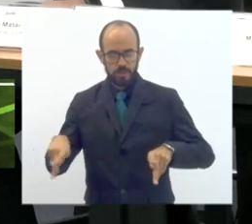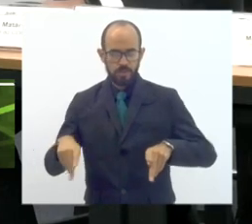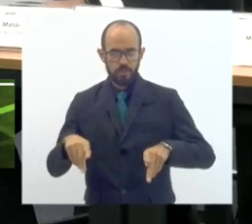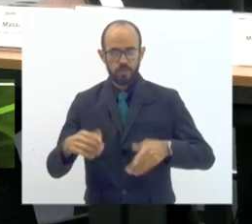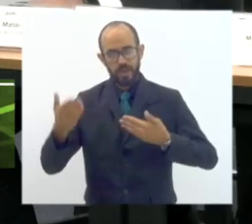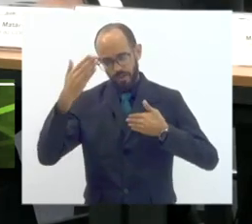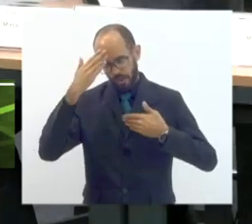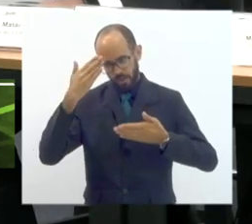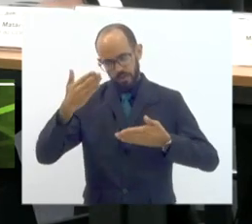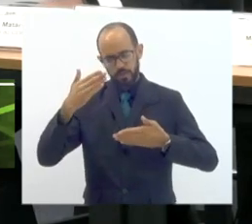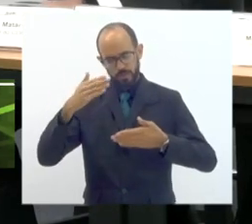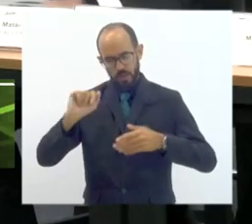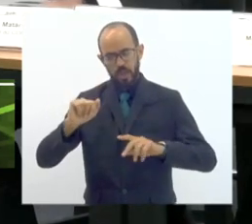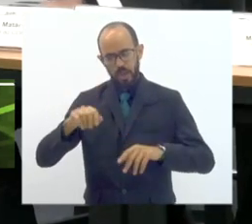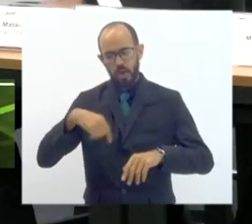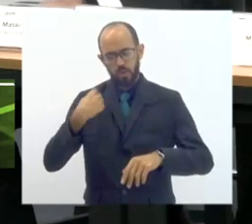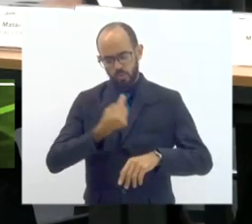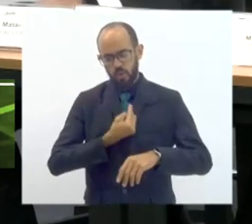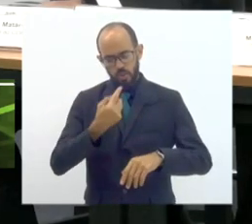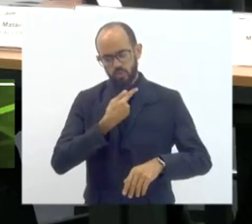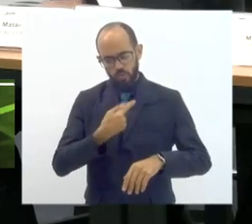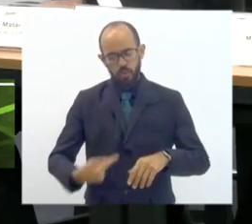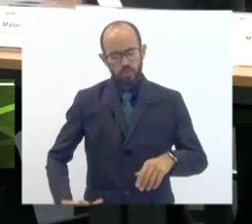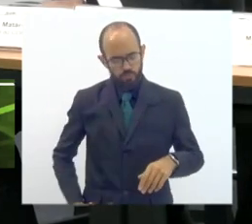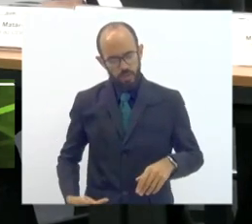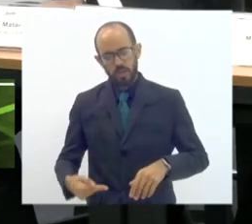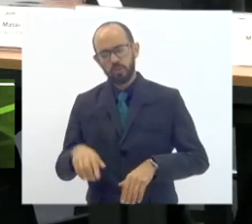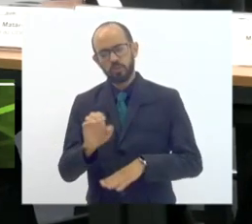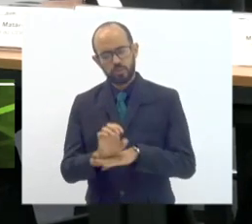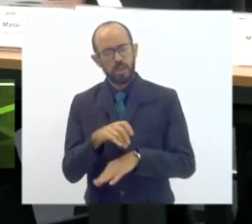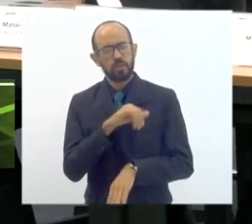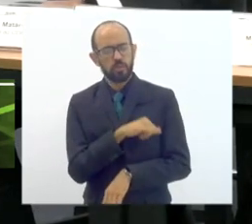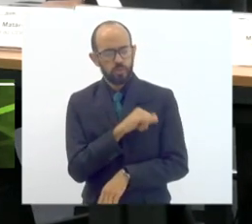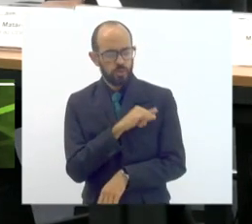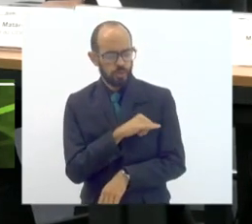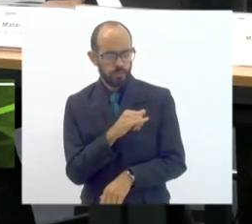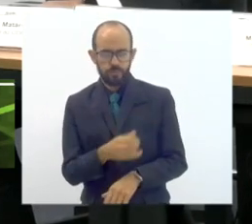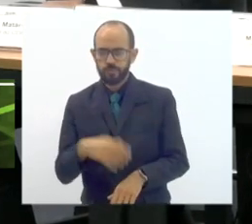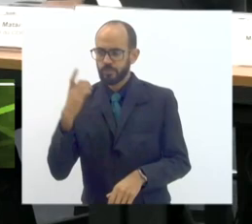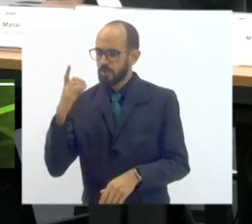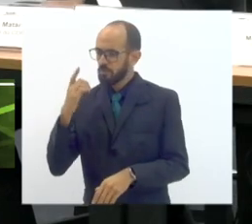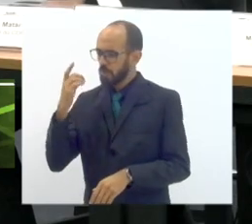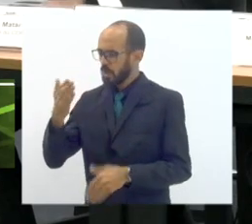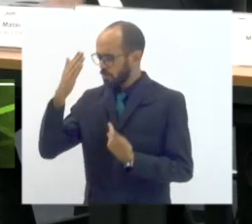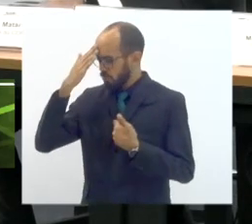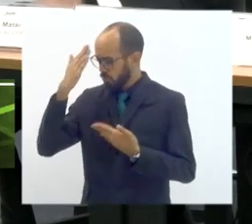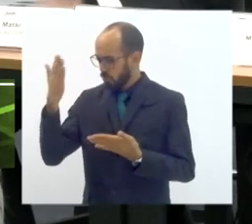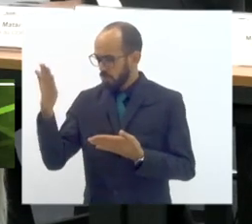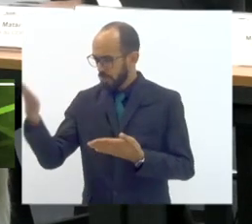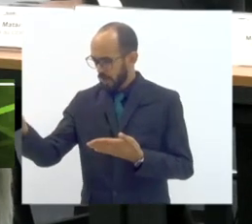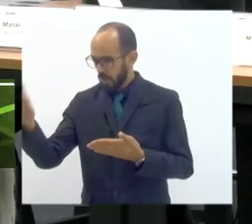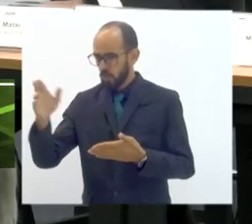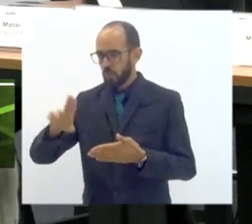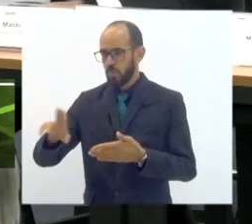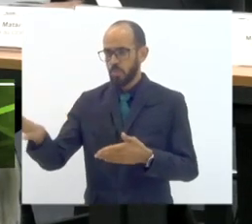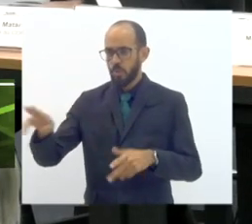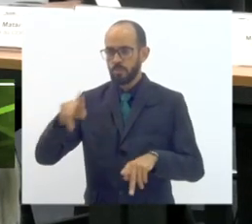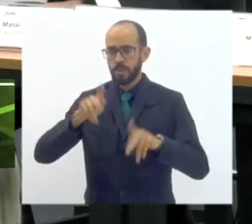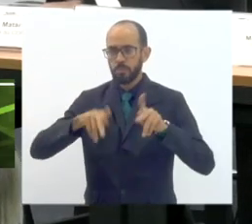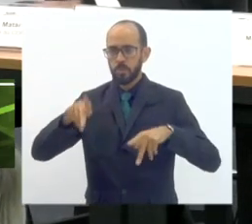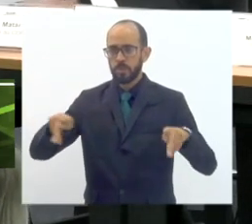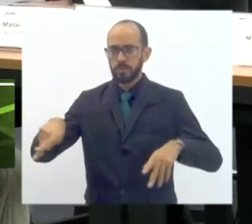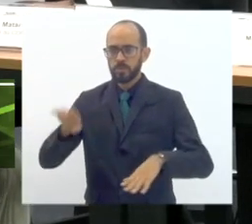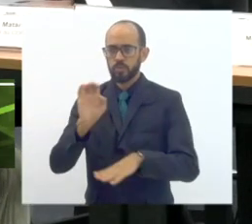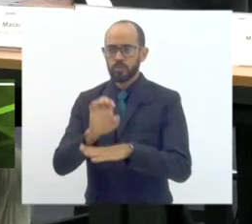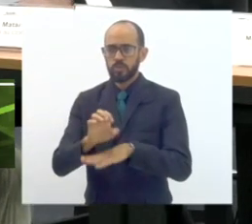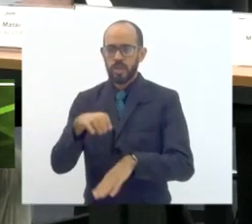grande agradecimento ao nosso querido governador do Estado do Rio de Janeiro. Deputado, obrigado. Em nome da população do Estado do Rio de Janeiro, que